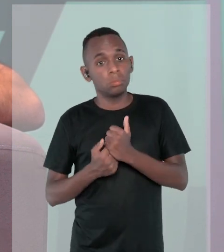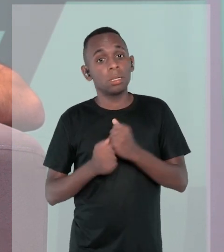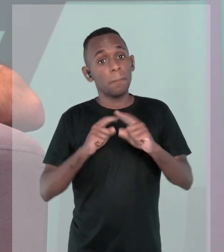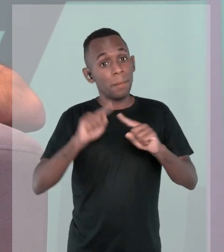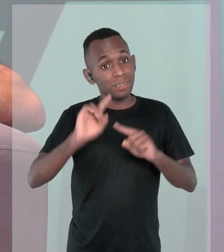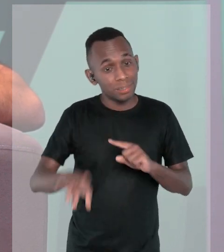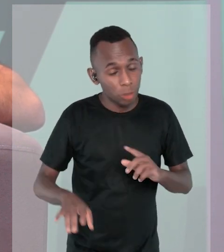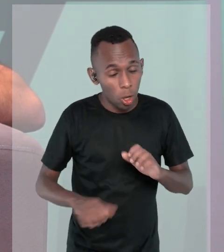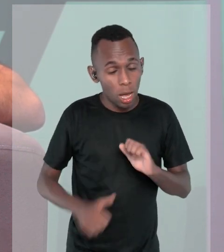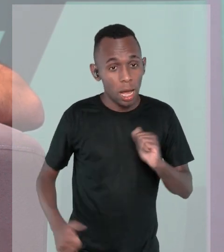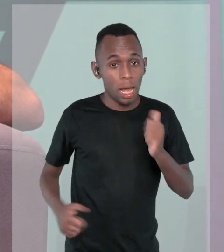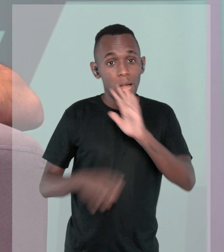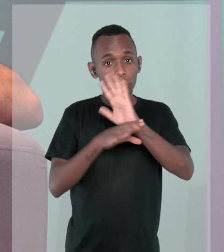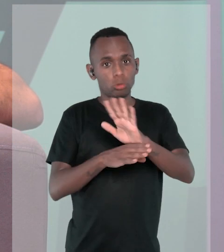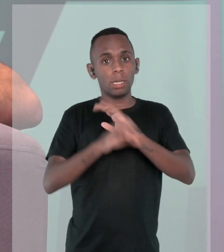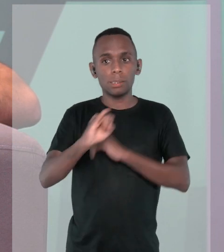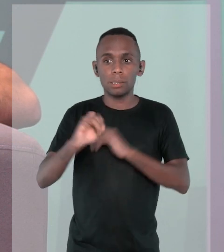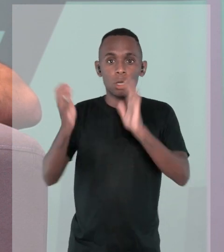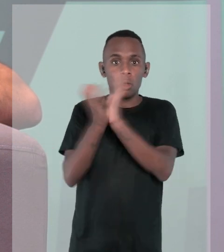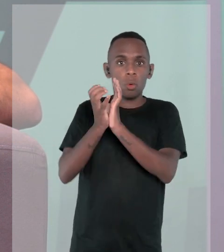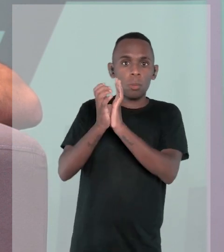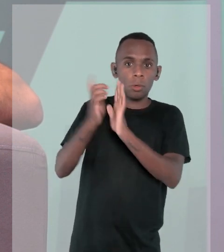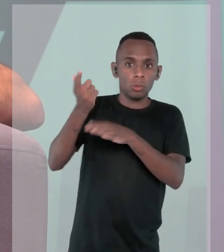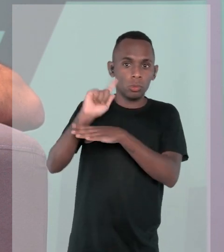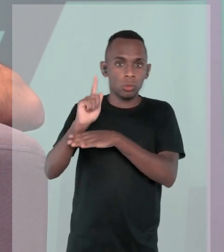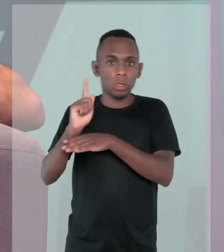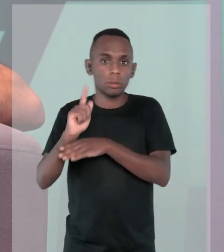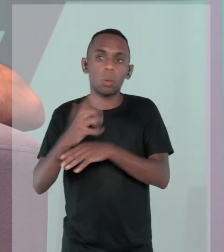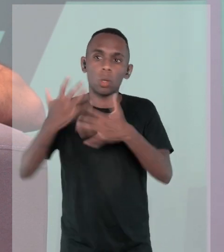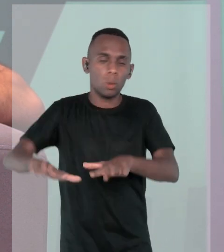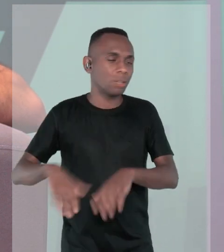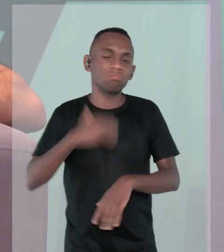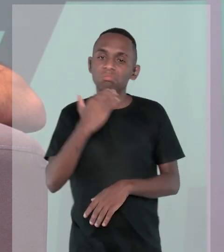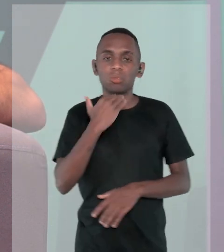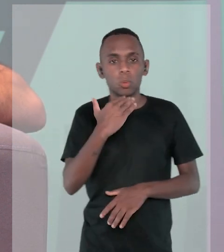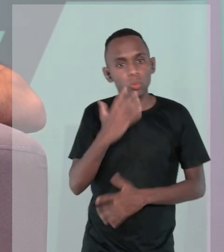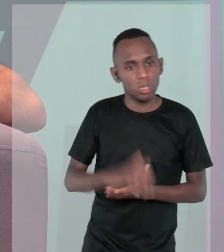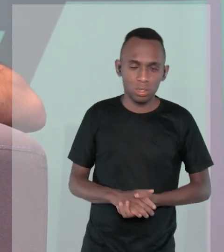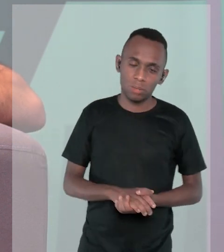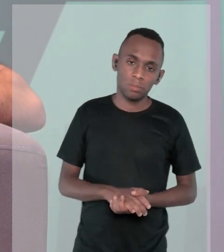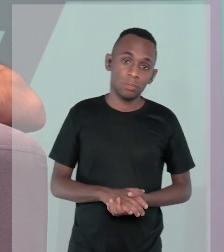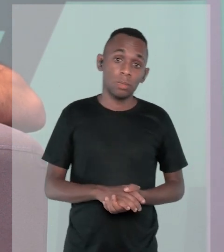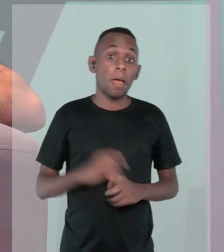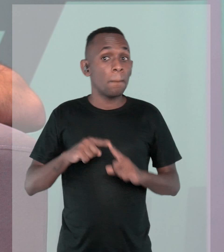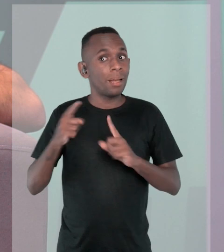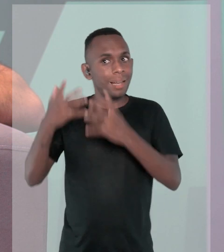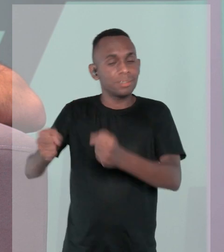é ajudar. Se a alta gestão não quiser, não adianta. O que vai fazer elas quererem? O